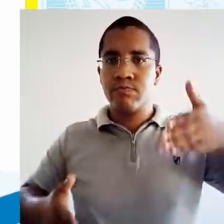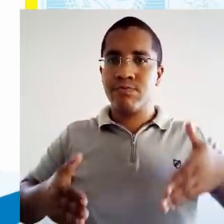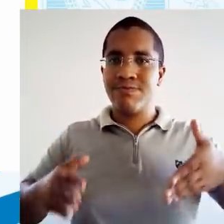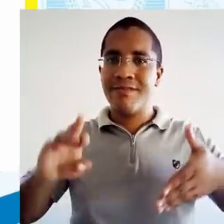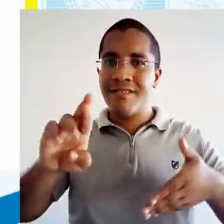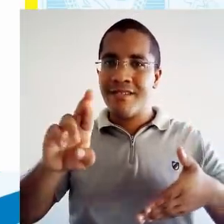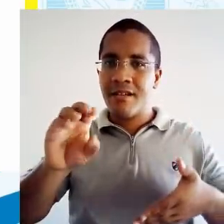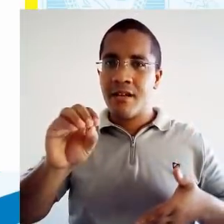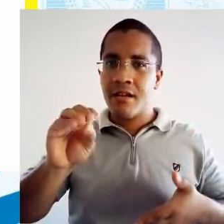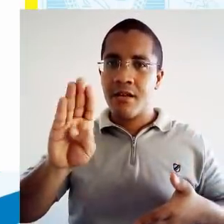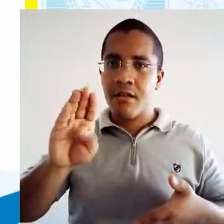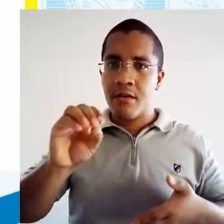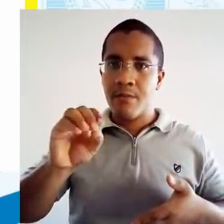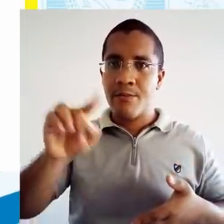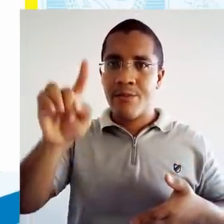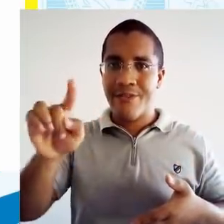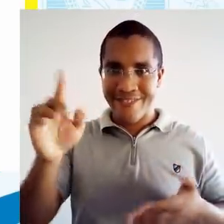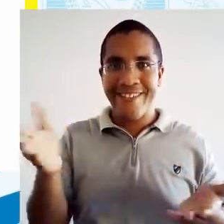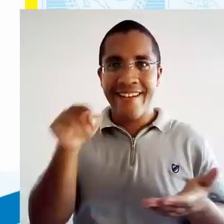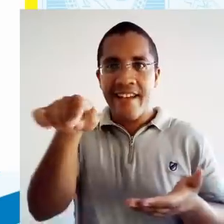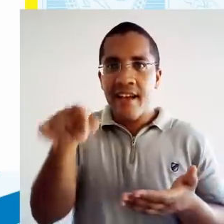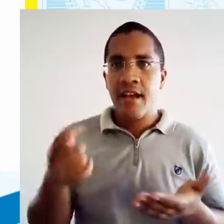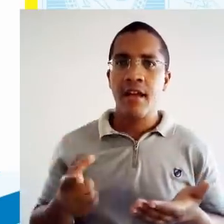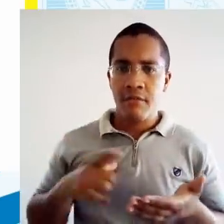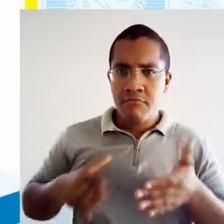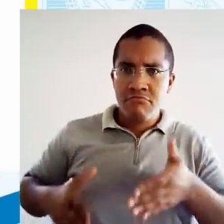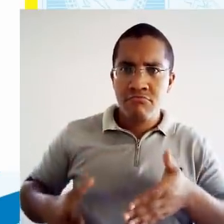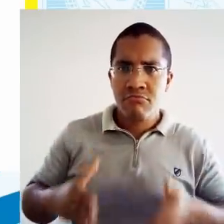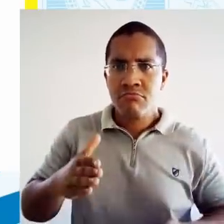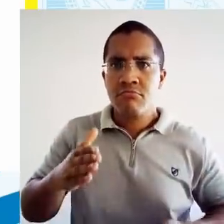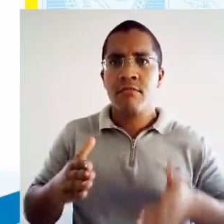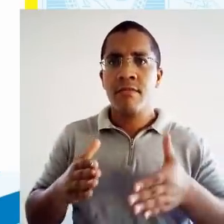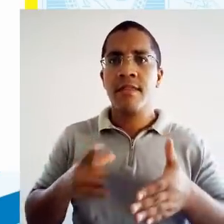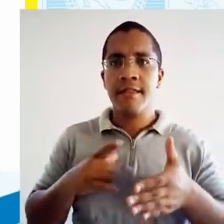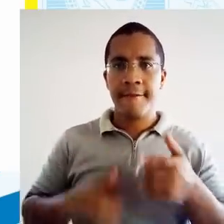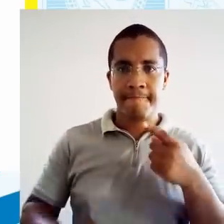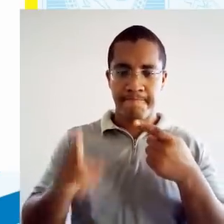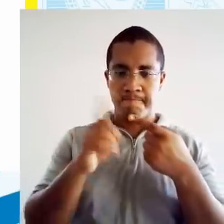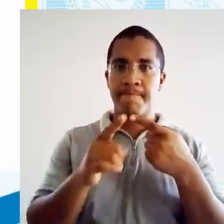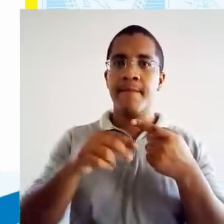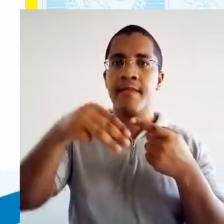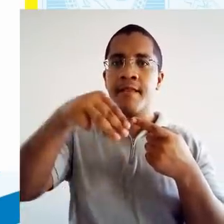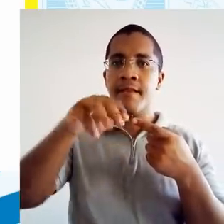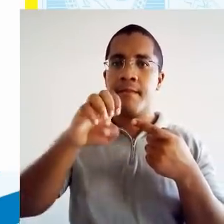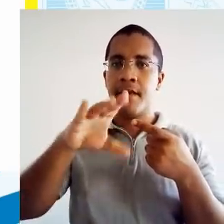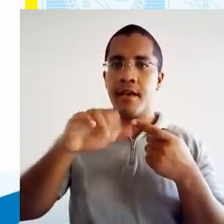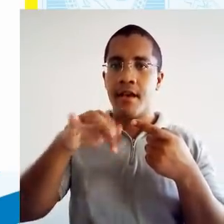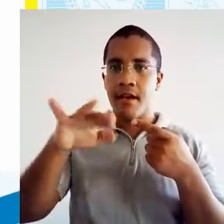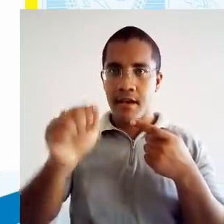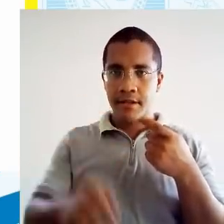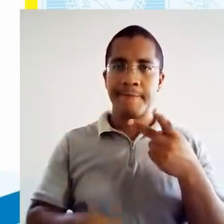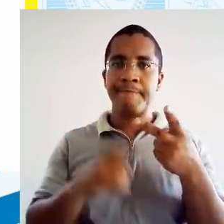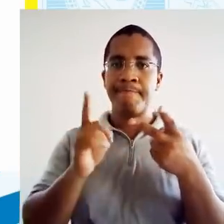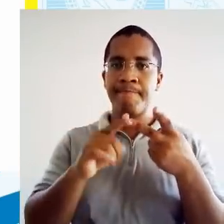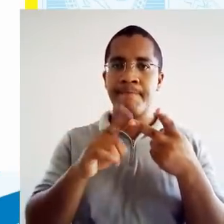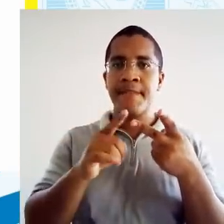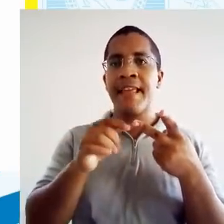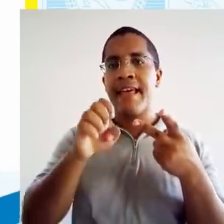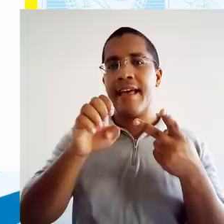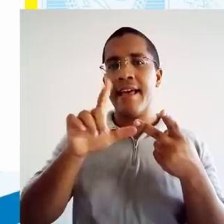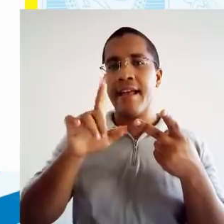A robótica em si, ela é um ramo da tecnologia que vai reunir mecânica,